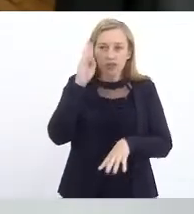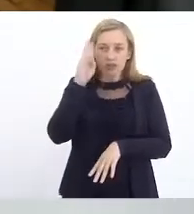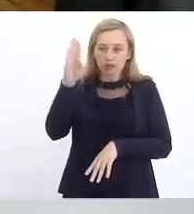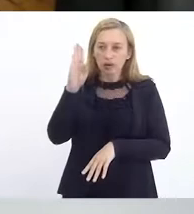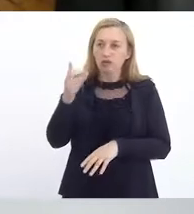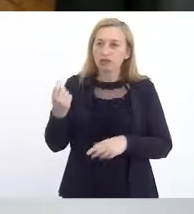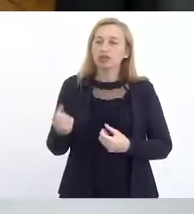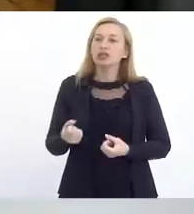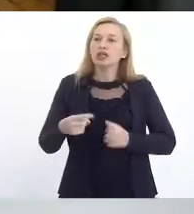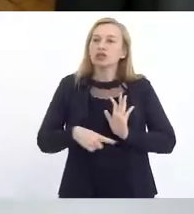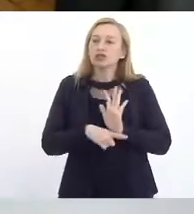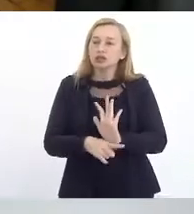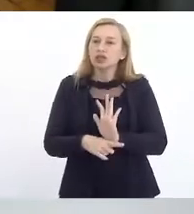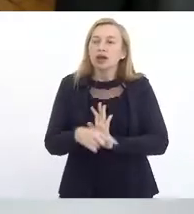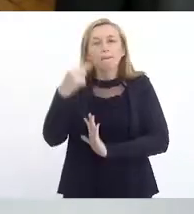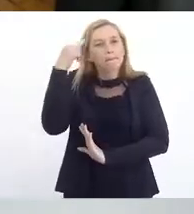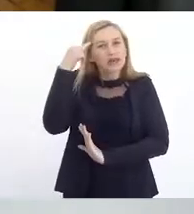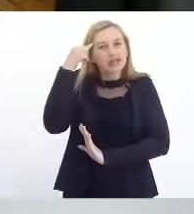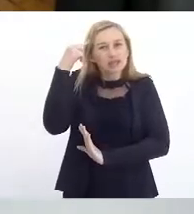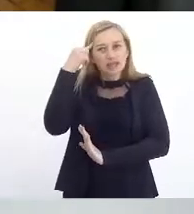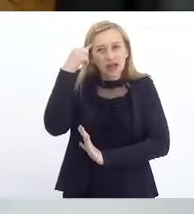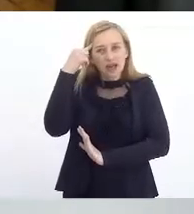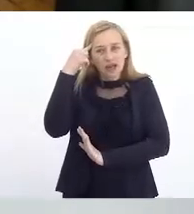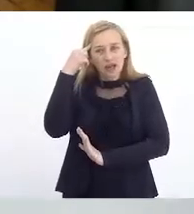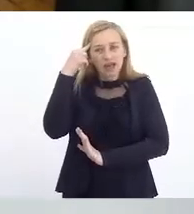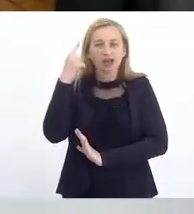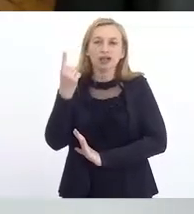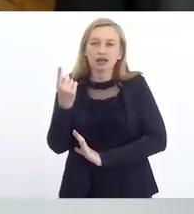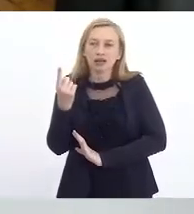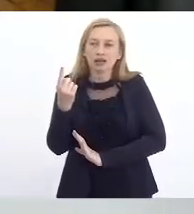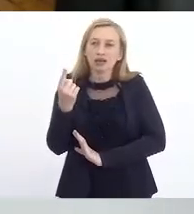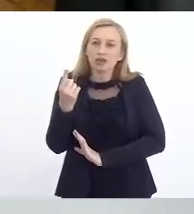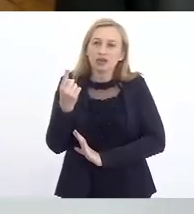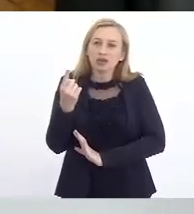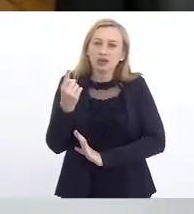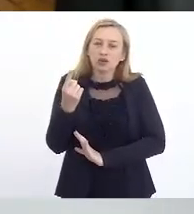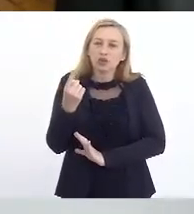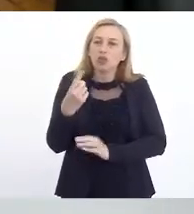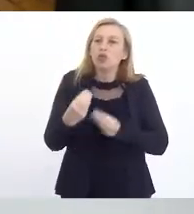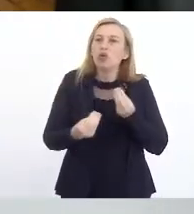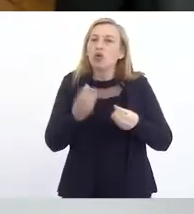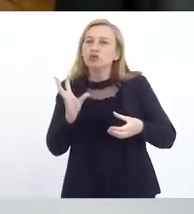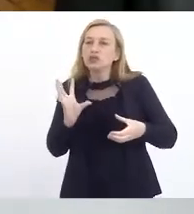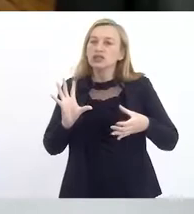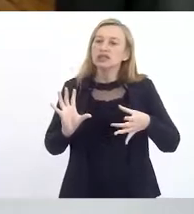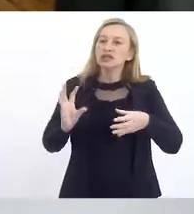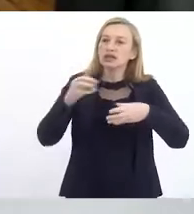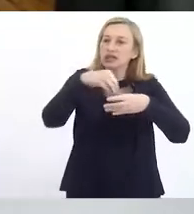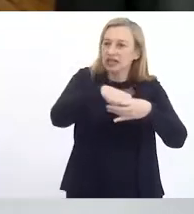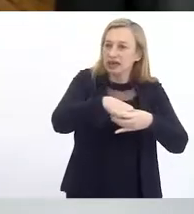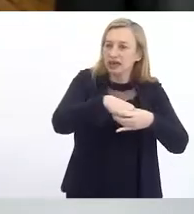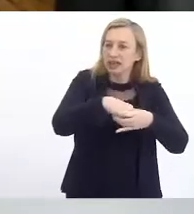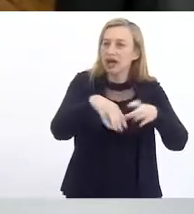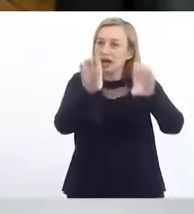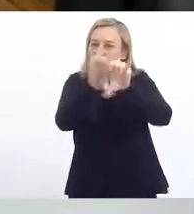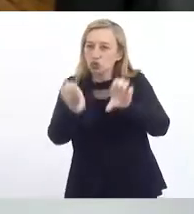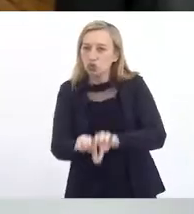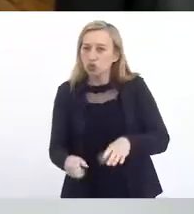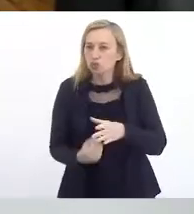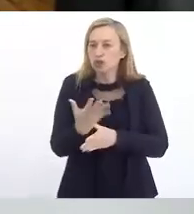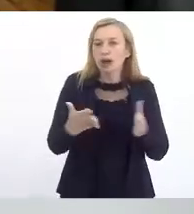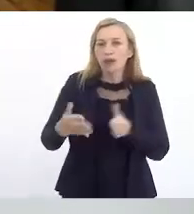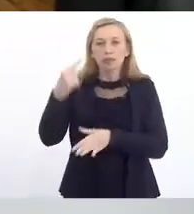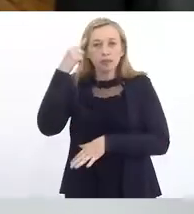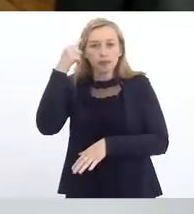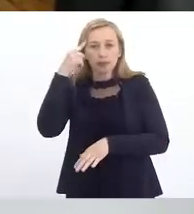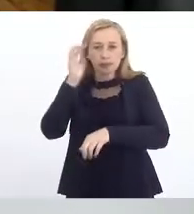isso, pensar de forma sistêmica, pensar como integrar a estrutura produtiva, pensar que o Estado tem que ter um papel